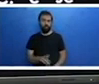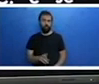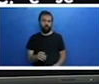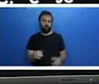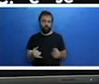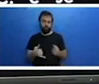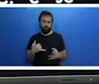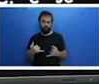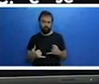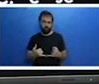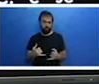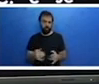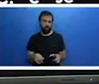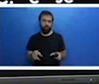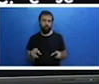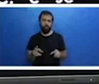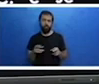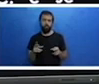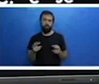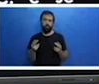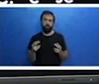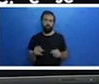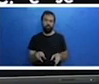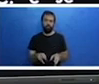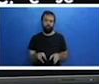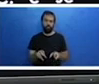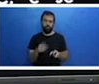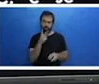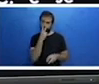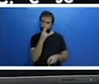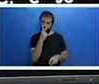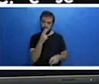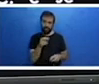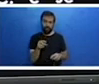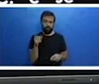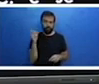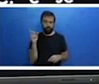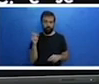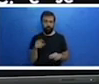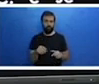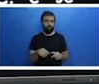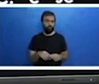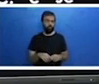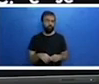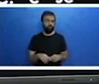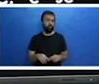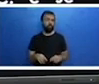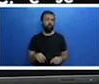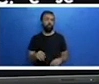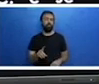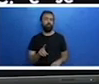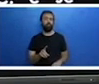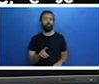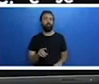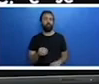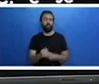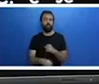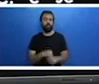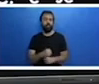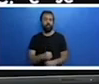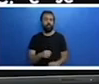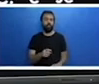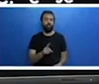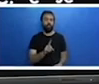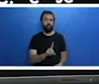Alquerque apareceu similar a damas. Em 1400 a.C., e se popularizou